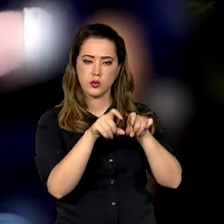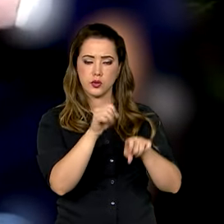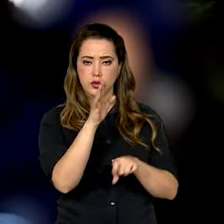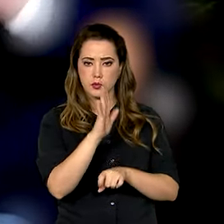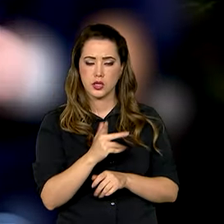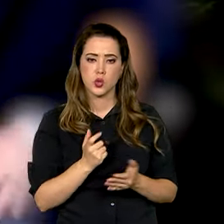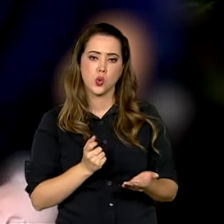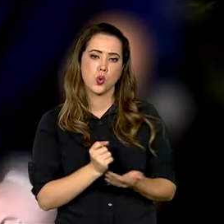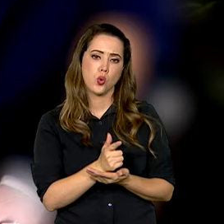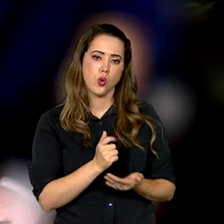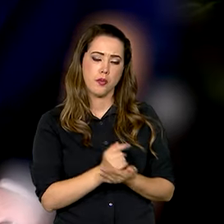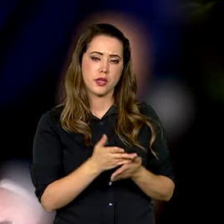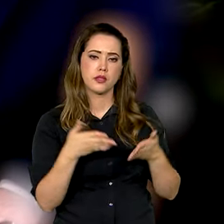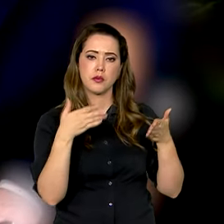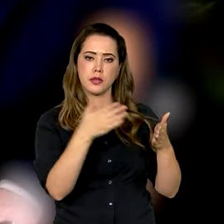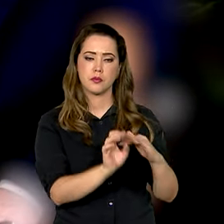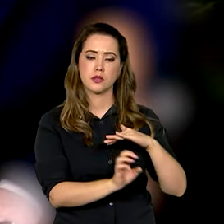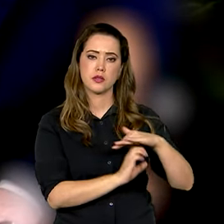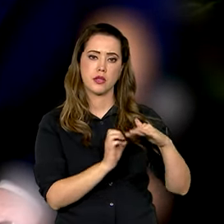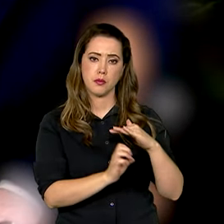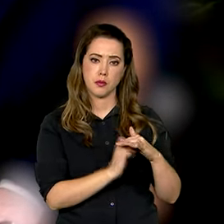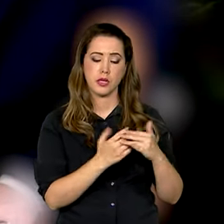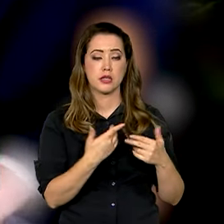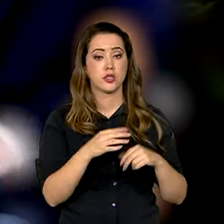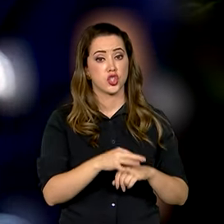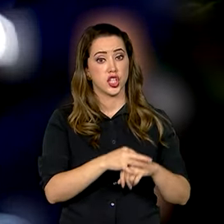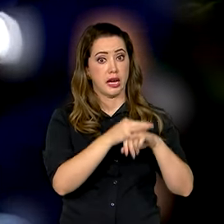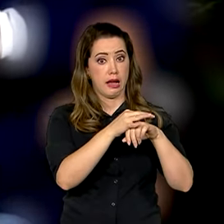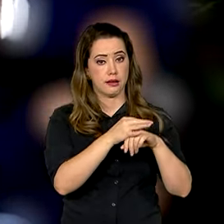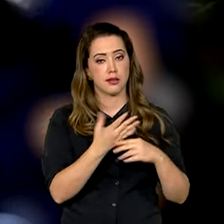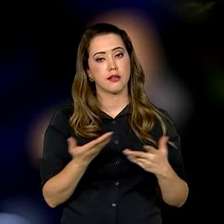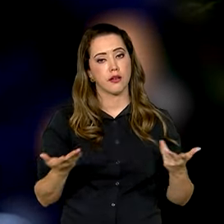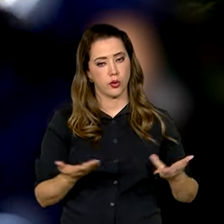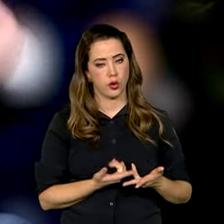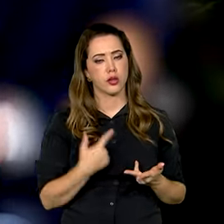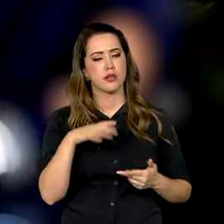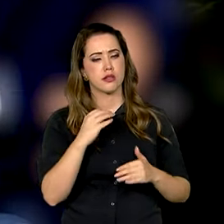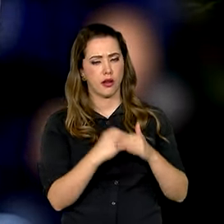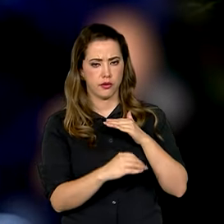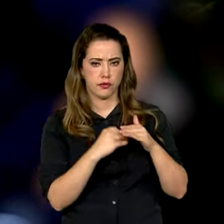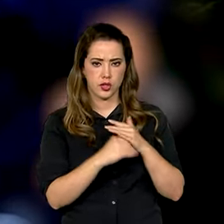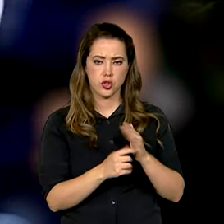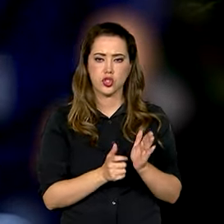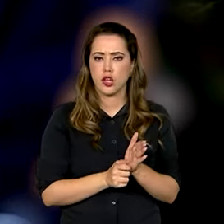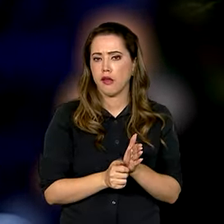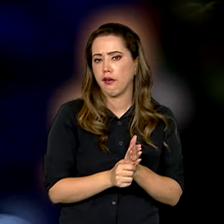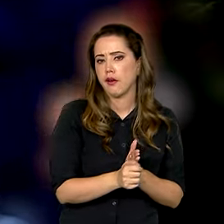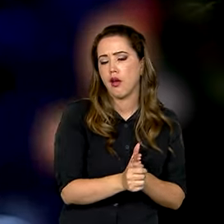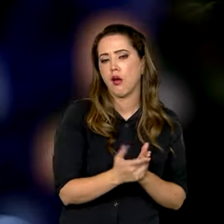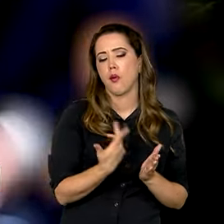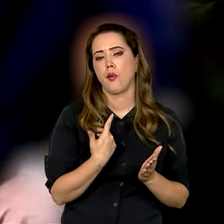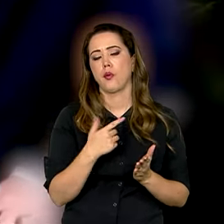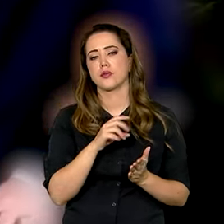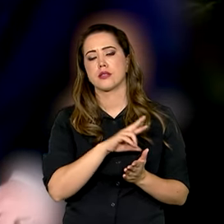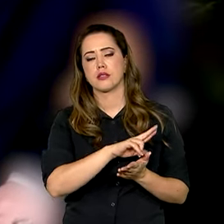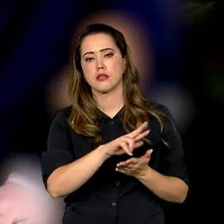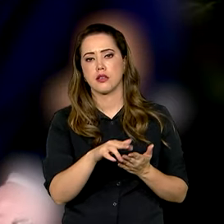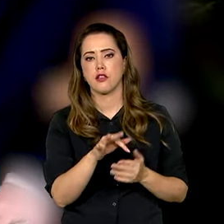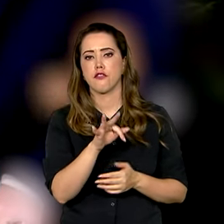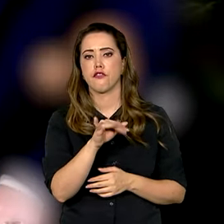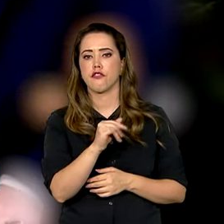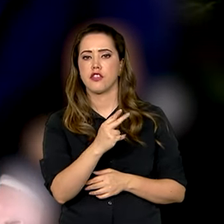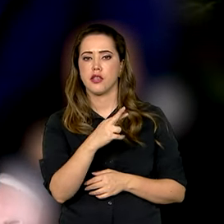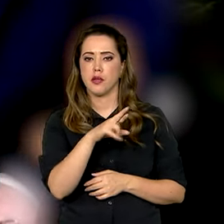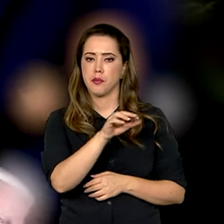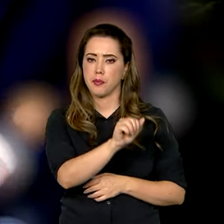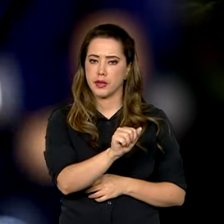comprando participações em empresas de proteínas animais, e eles agora querem investir em grãos, em fibras, como infraestrutura, como foi dito aqui